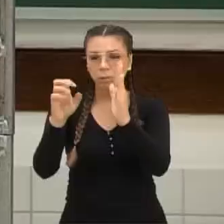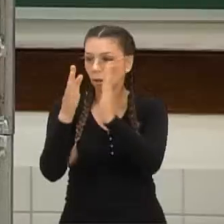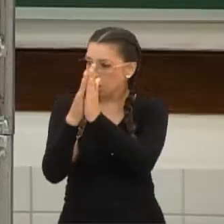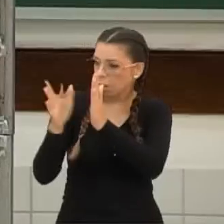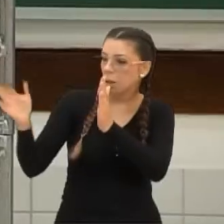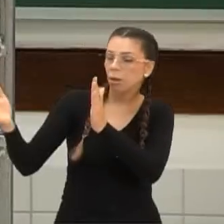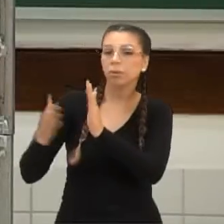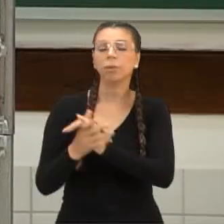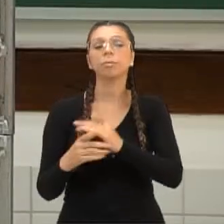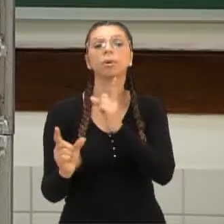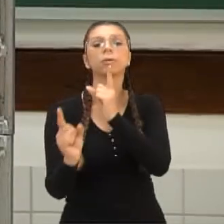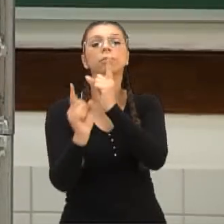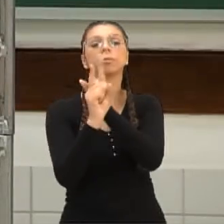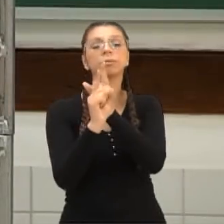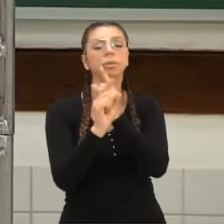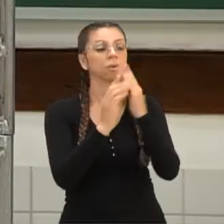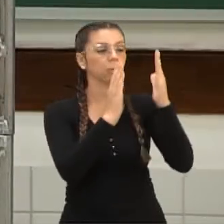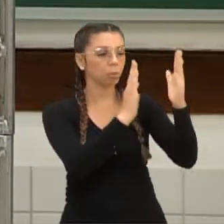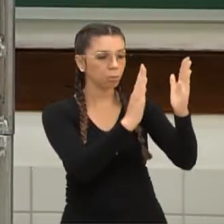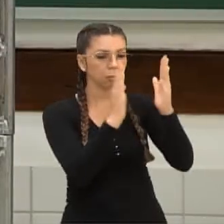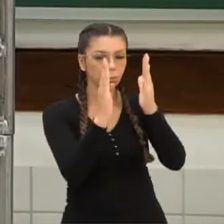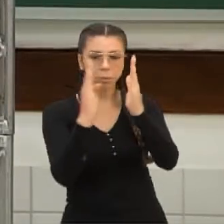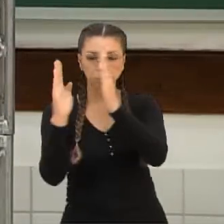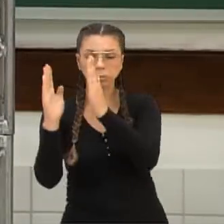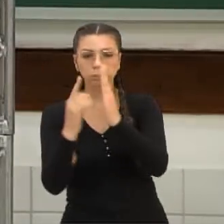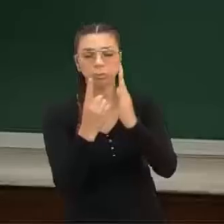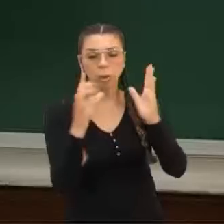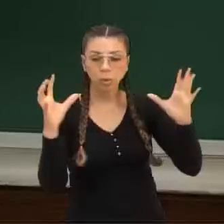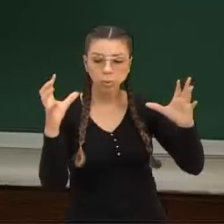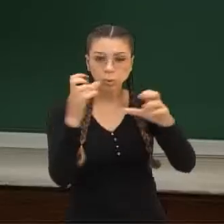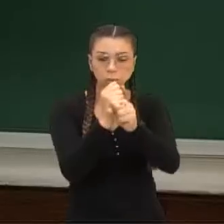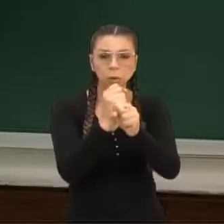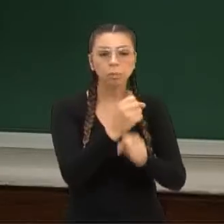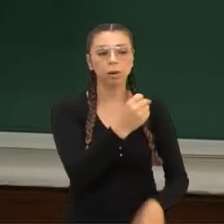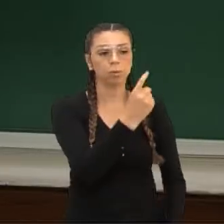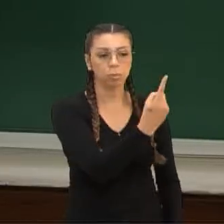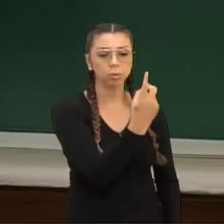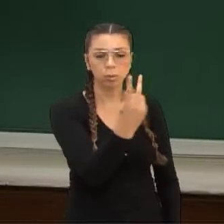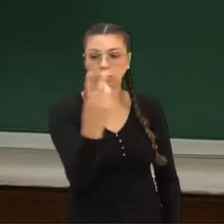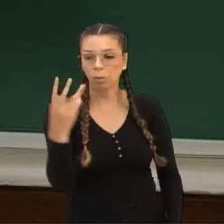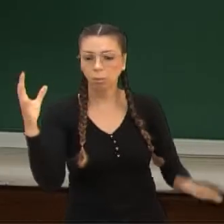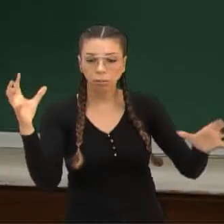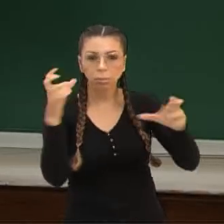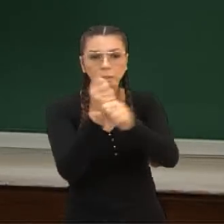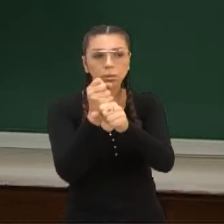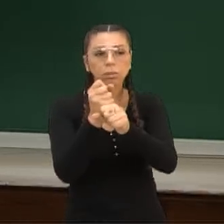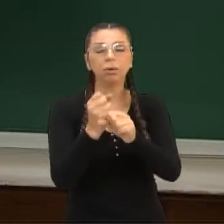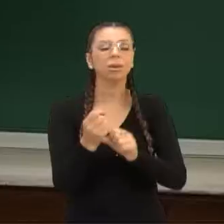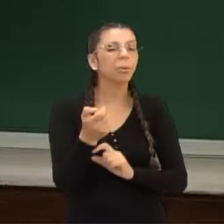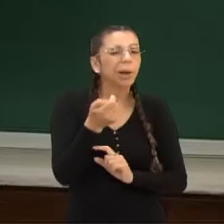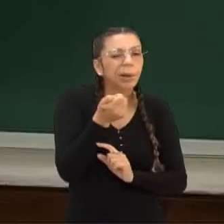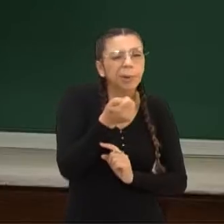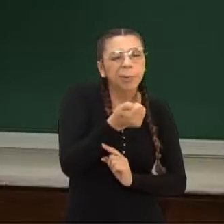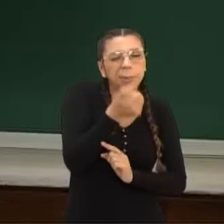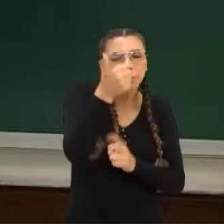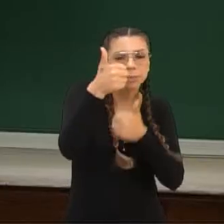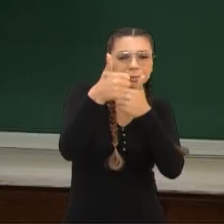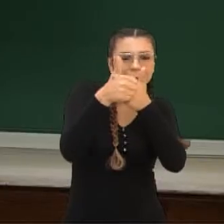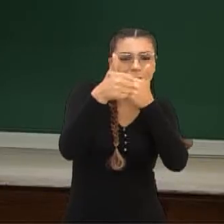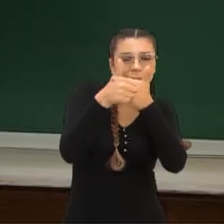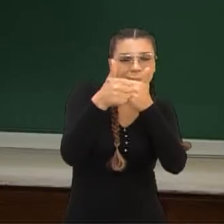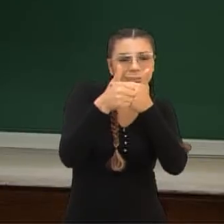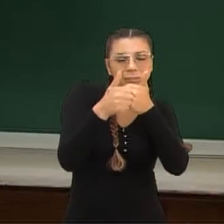eu vou ter que contar 3 dessas partezinhas. Então, é quase lá no 1, tudo bem?